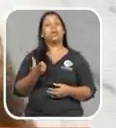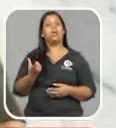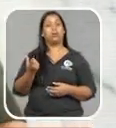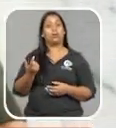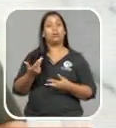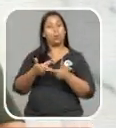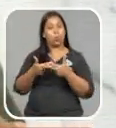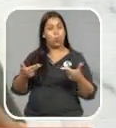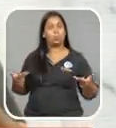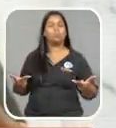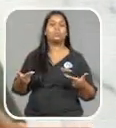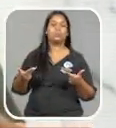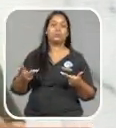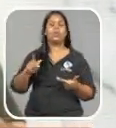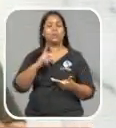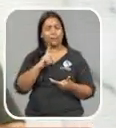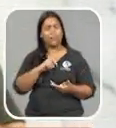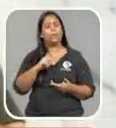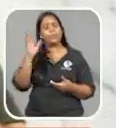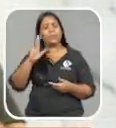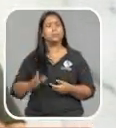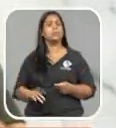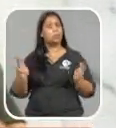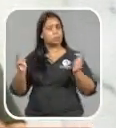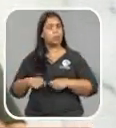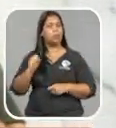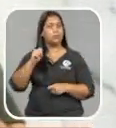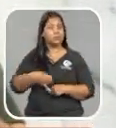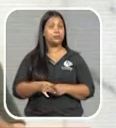sim. Né? E mais, né? Agora, a médio prazo,